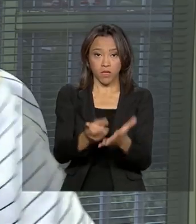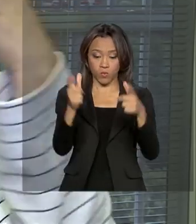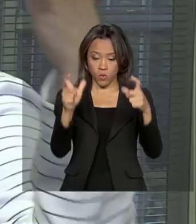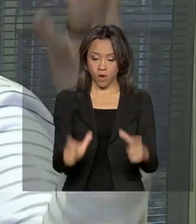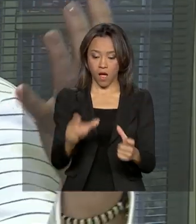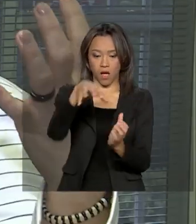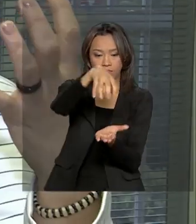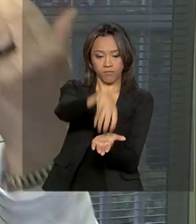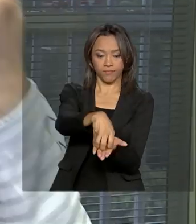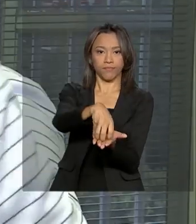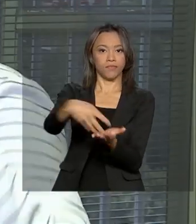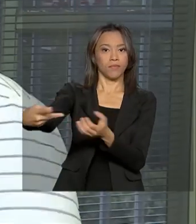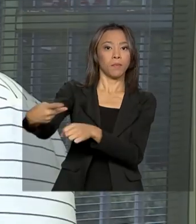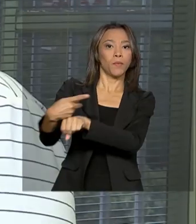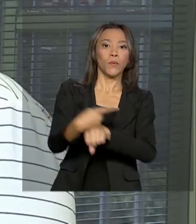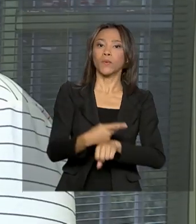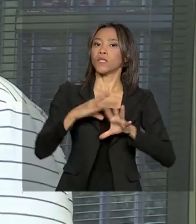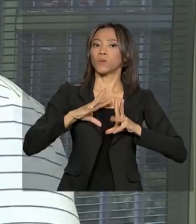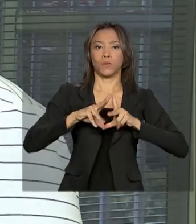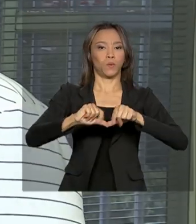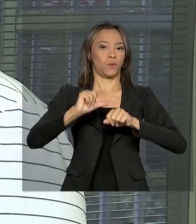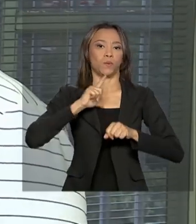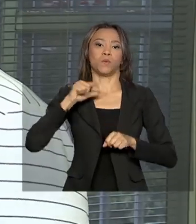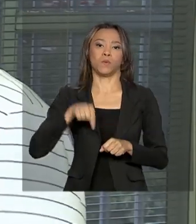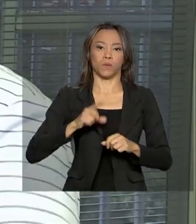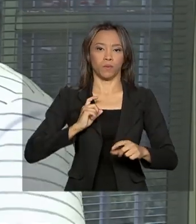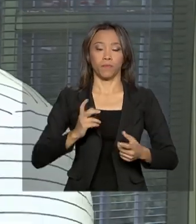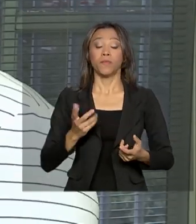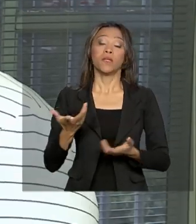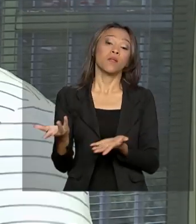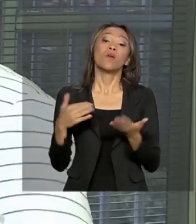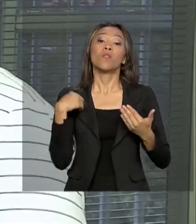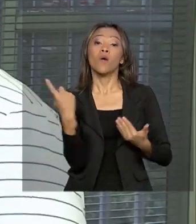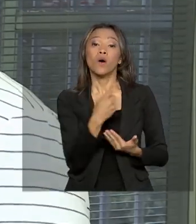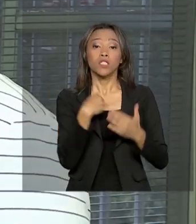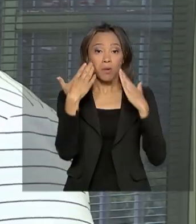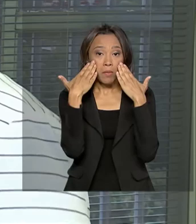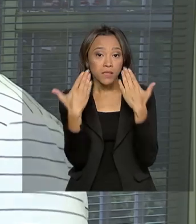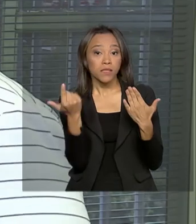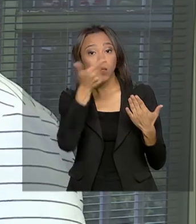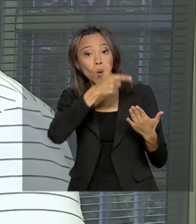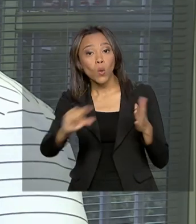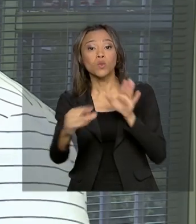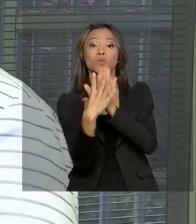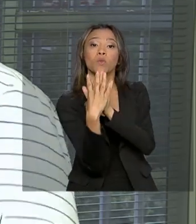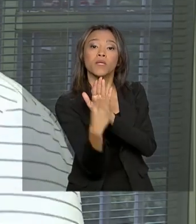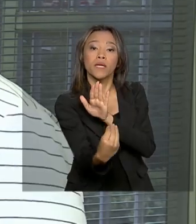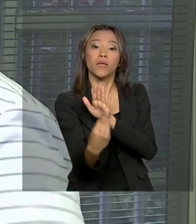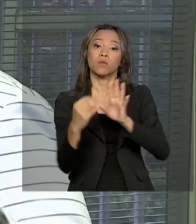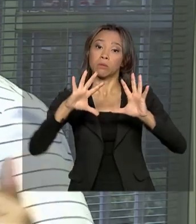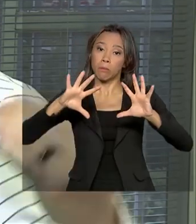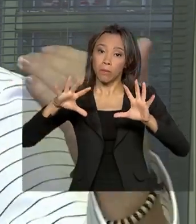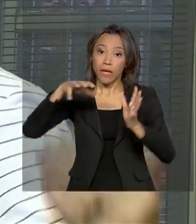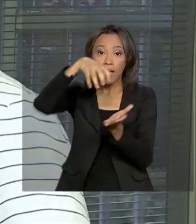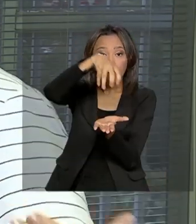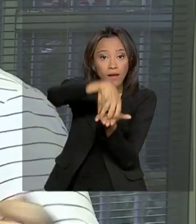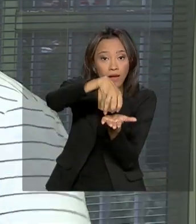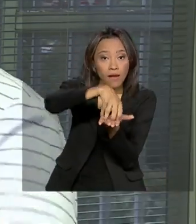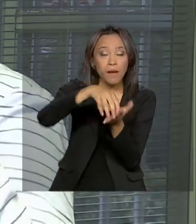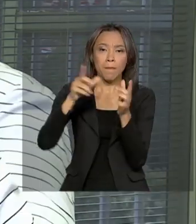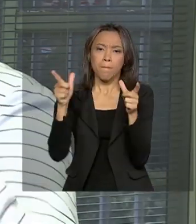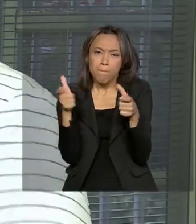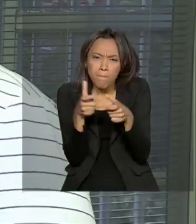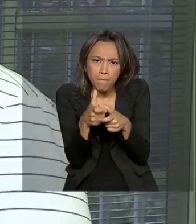só um formato gigante. Nessa administração, nós estamos apresentando outros formatos, casas menores para cidades pequenas.